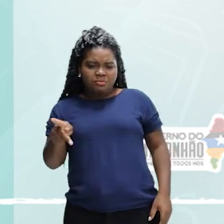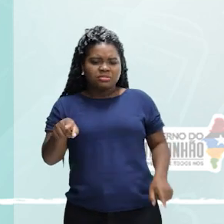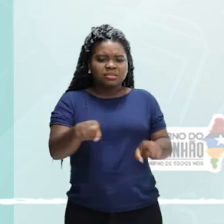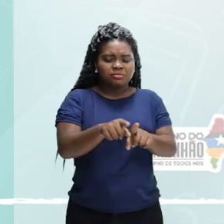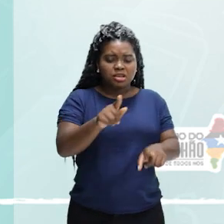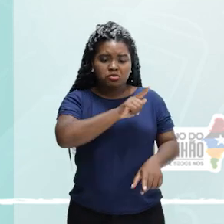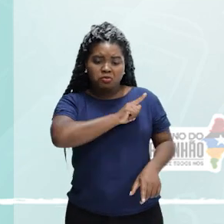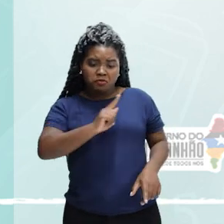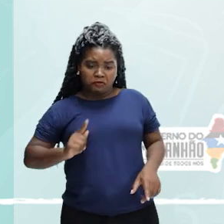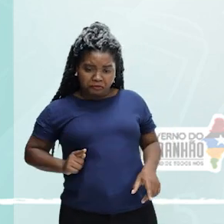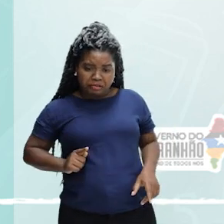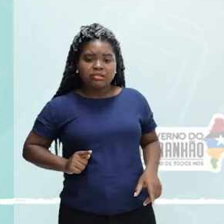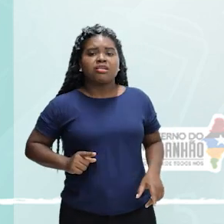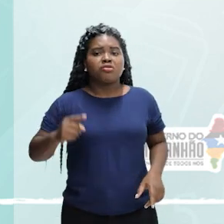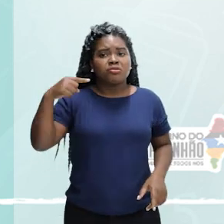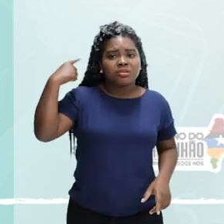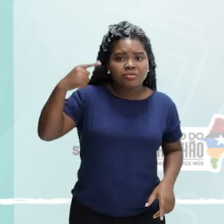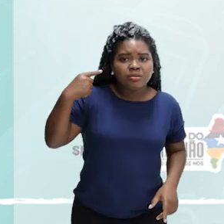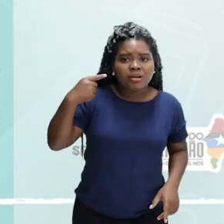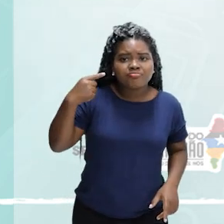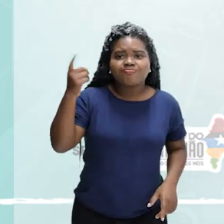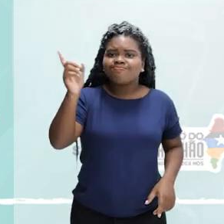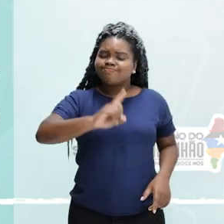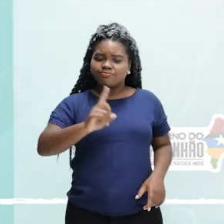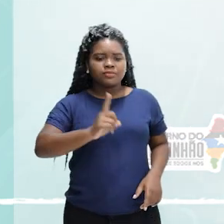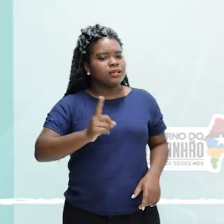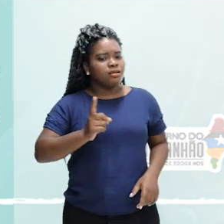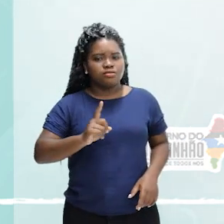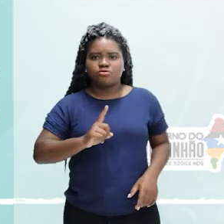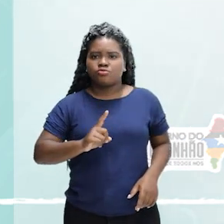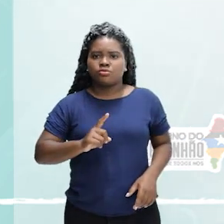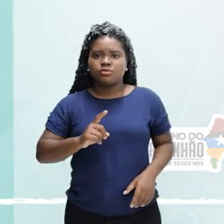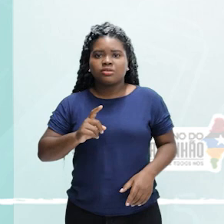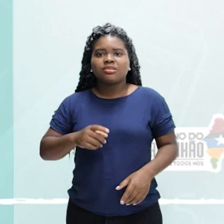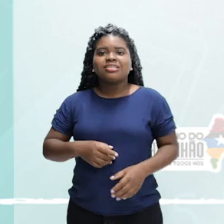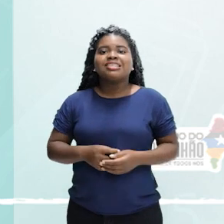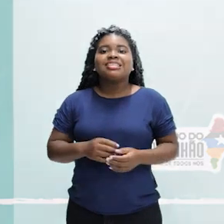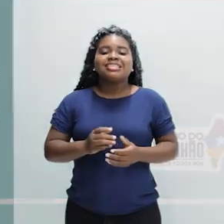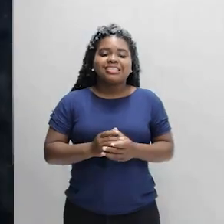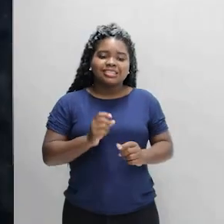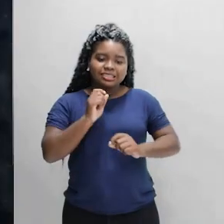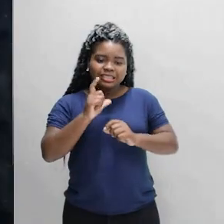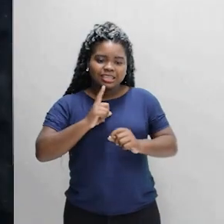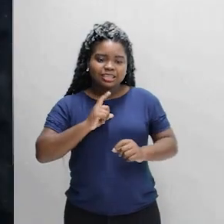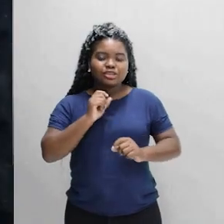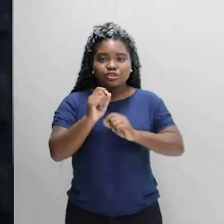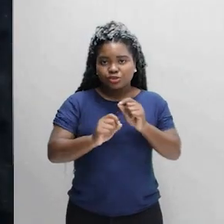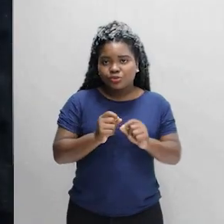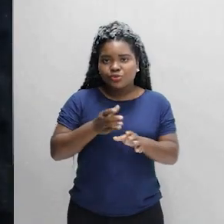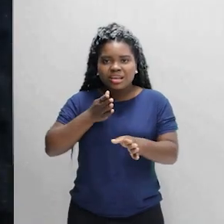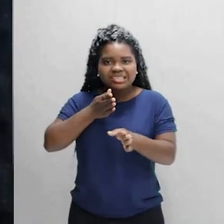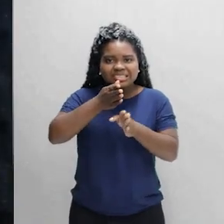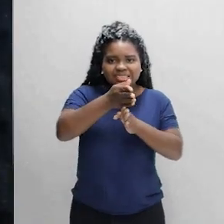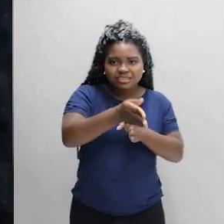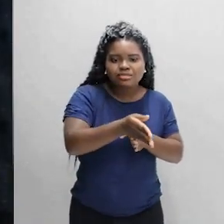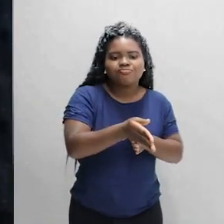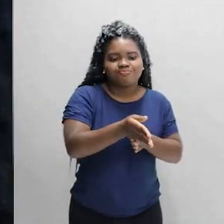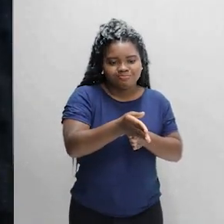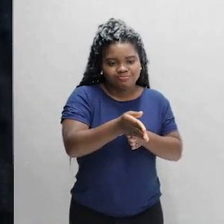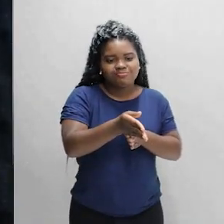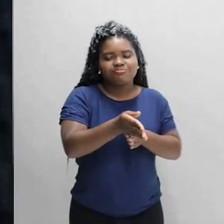governador, os deputados. Ele tem que participar de maneira direta, de maneira efetiva. Mesmo que exista